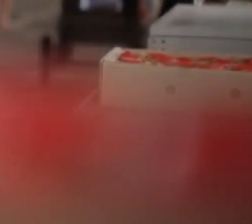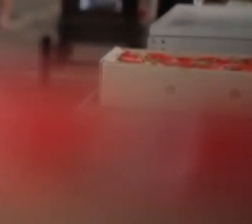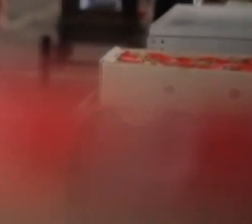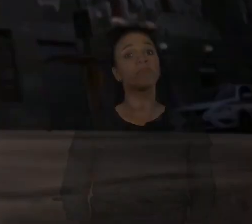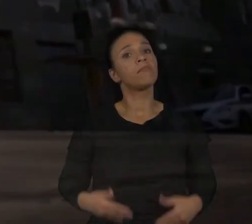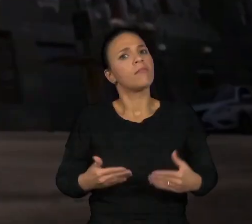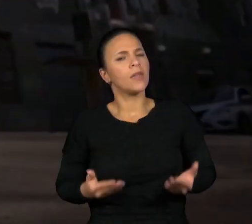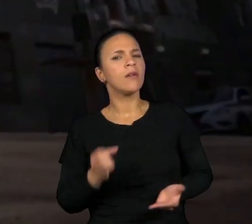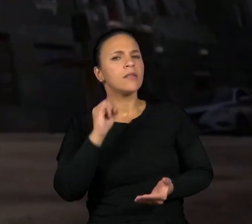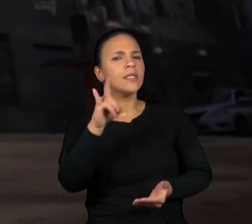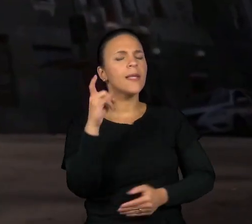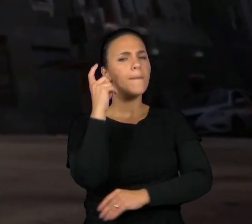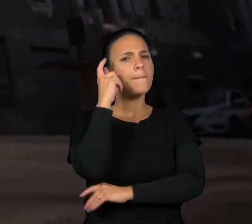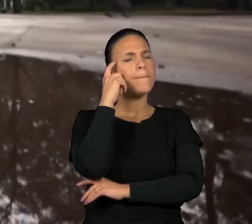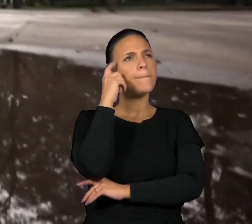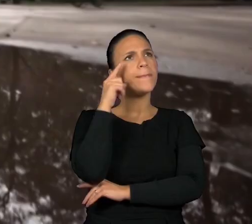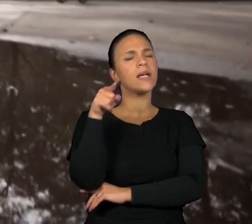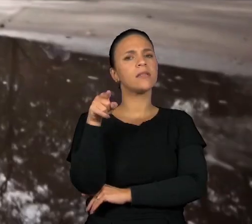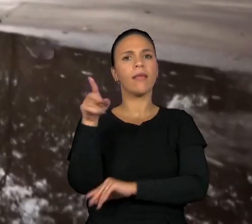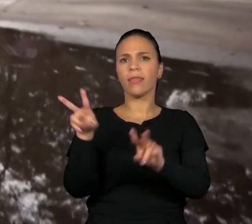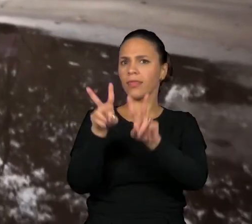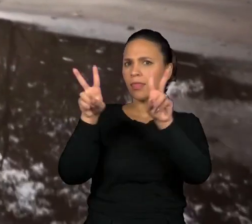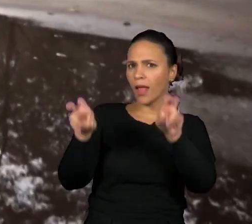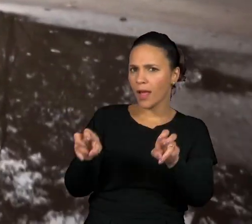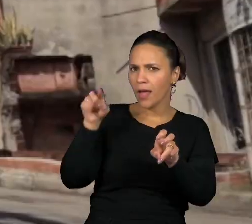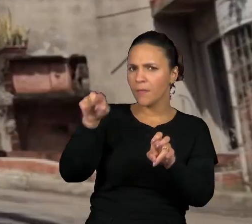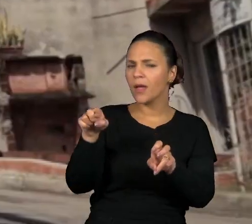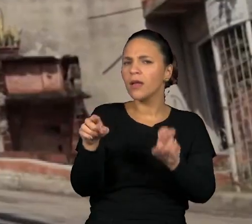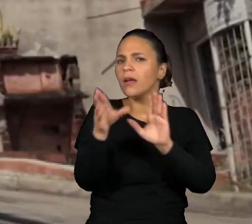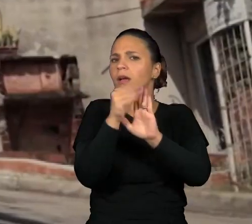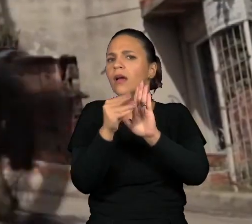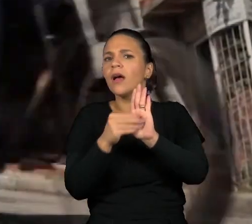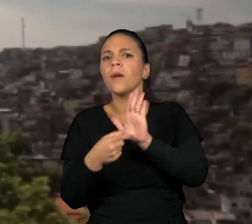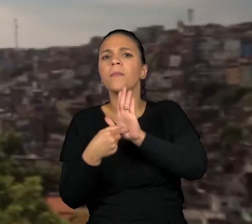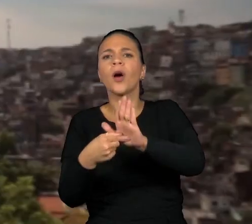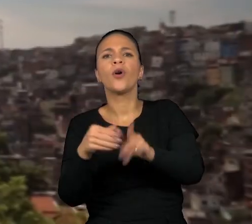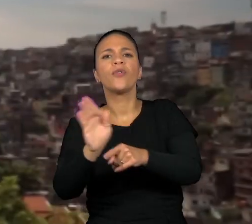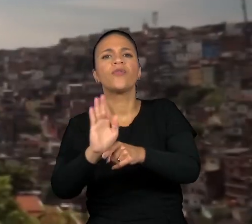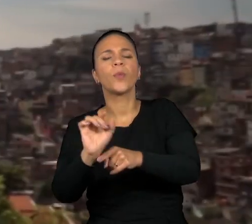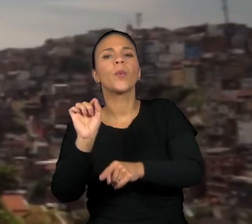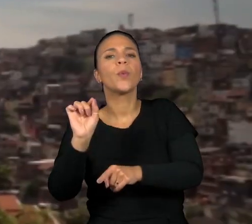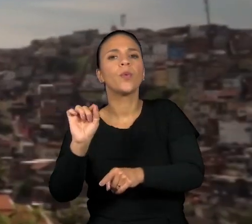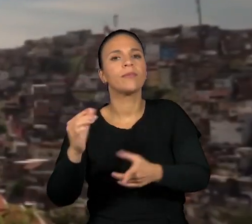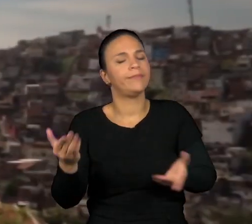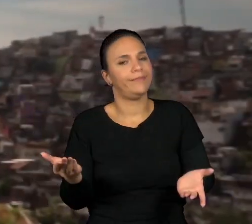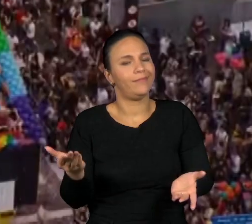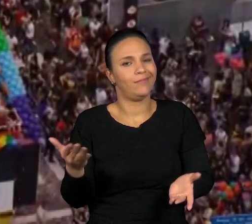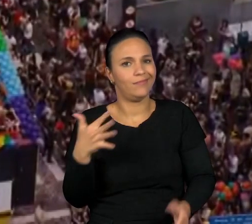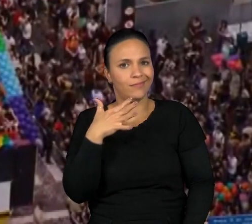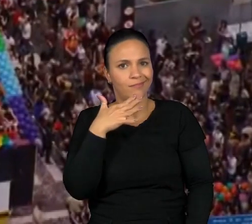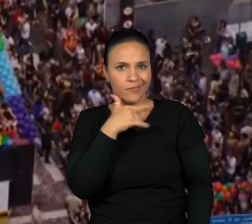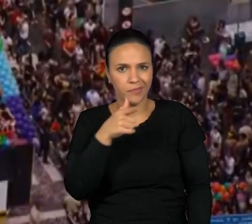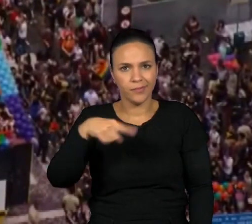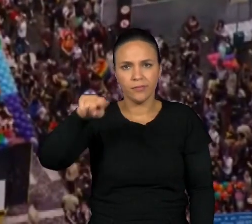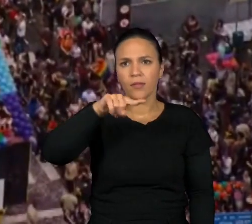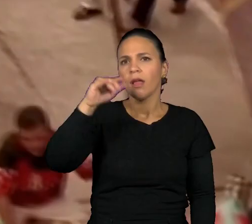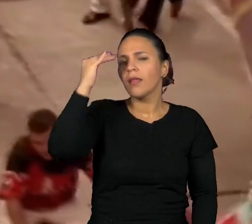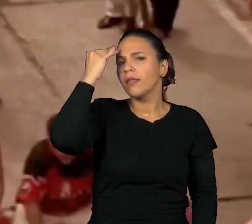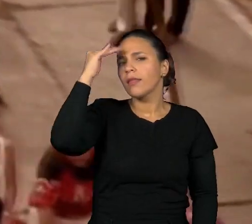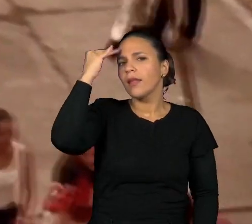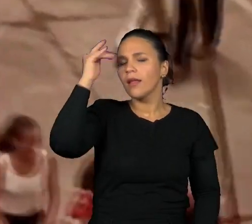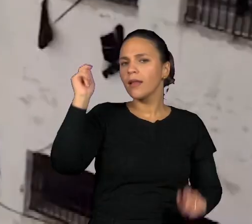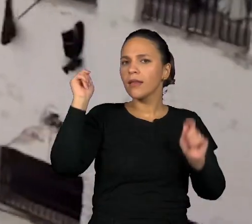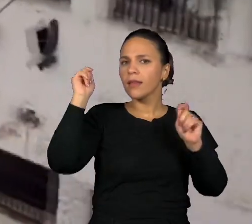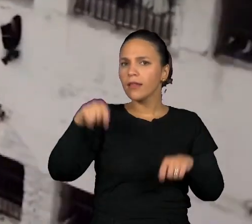Bom, se a gente for pensar nos temas, nos conteúdos dos filmes, com certeza a gente vai entender que